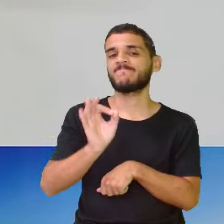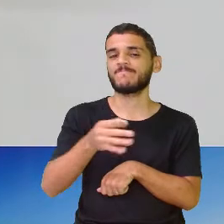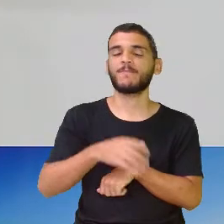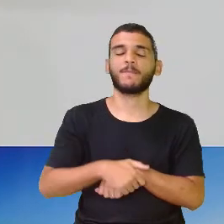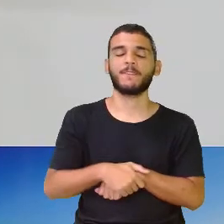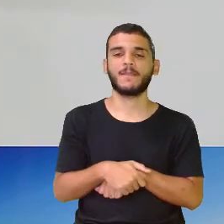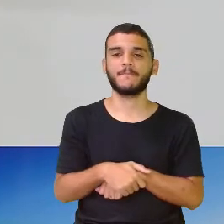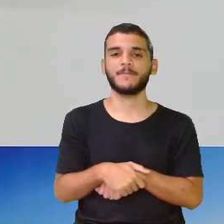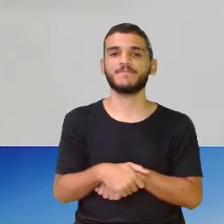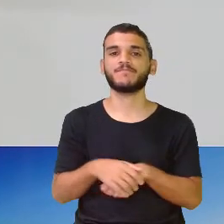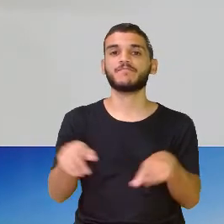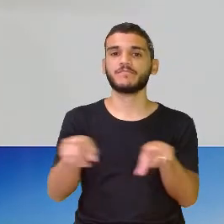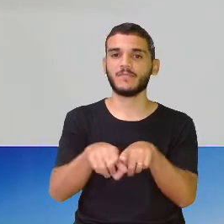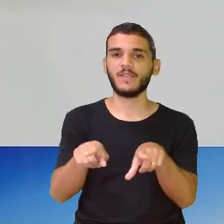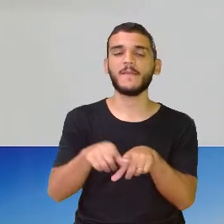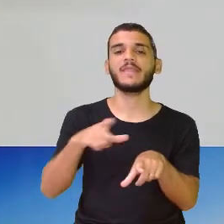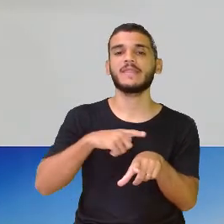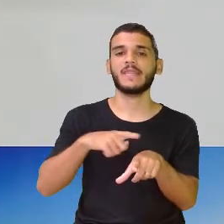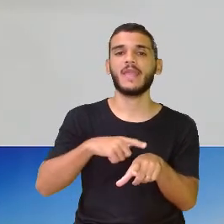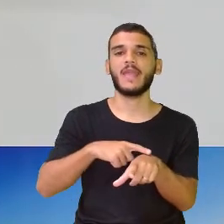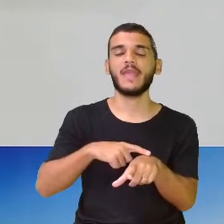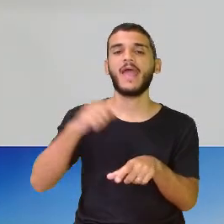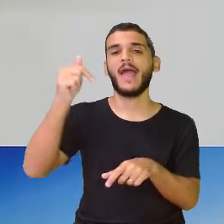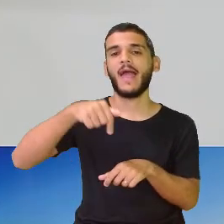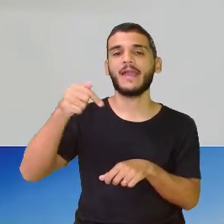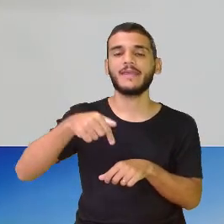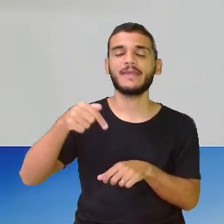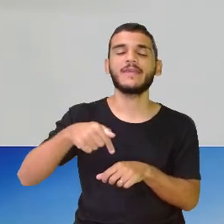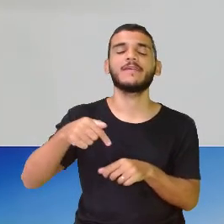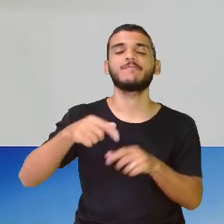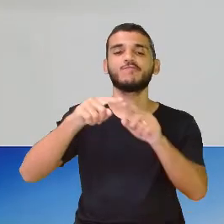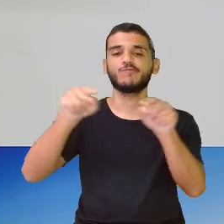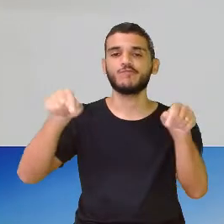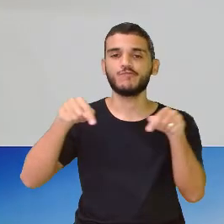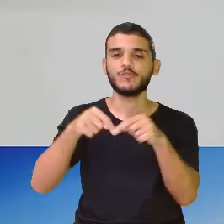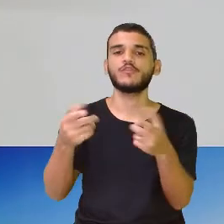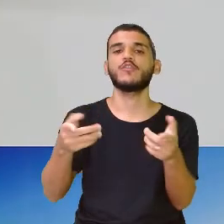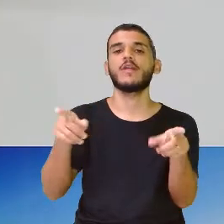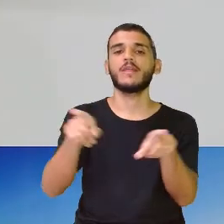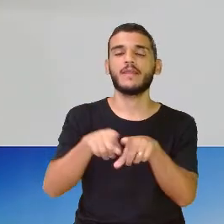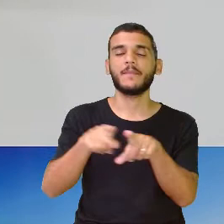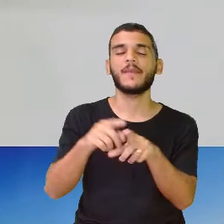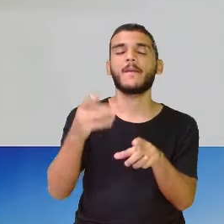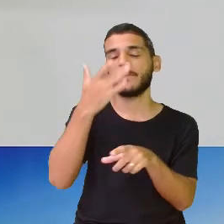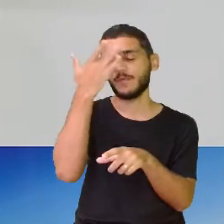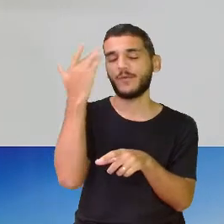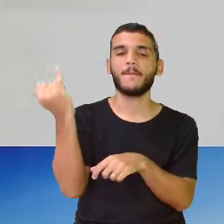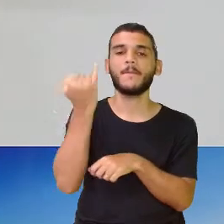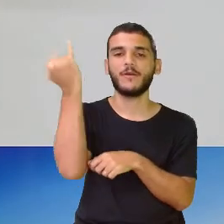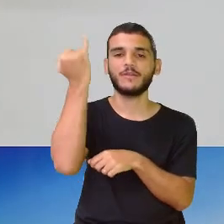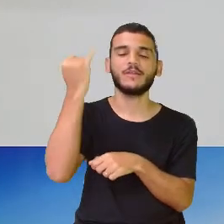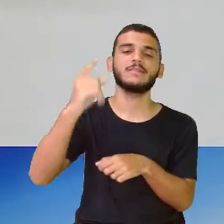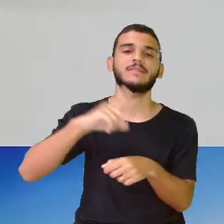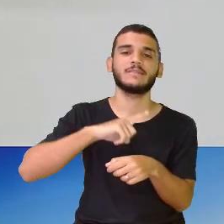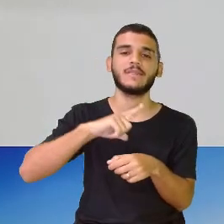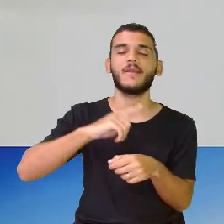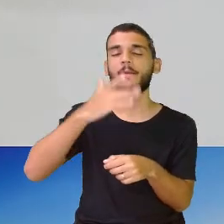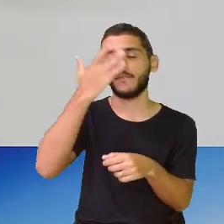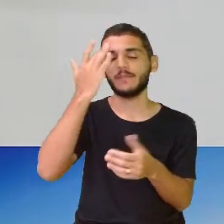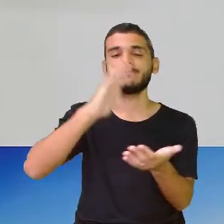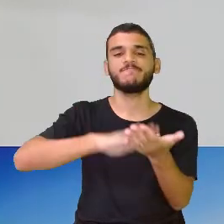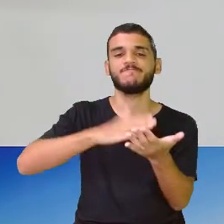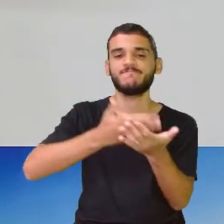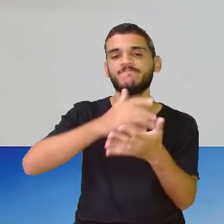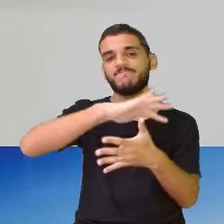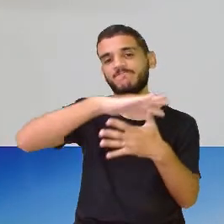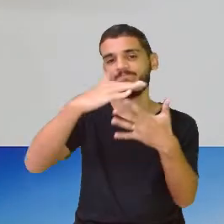no estúdio nós temos uma pessoa muito importante que faz a tradução desta aula para a linguagem brasileira de sinais. Então